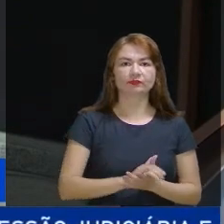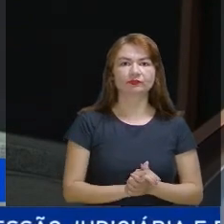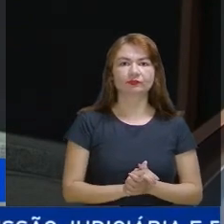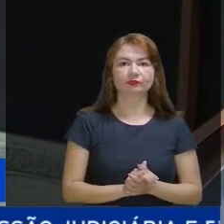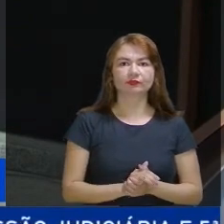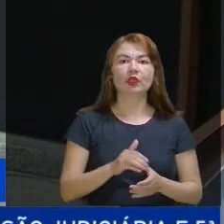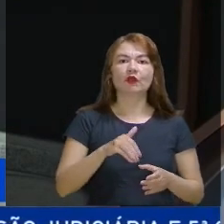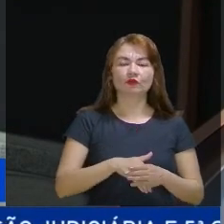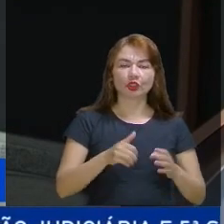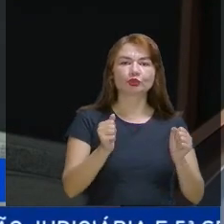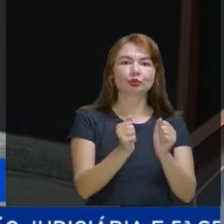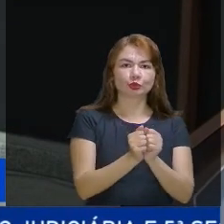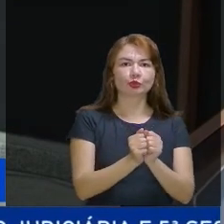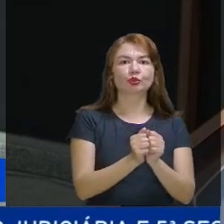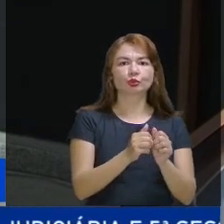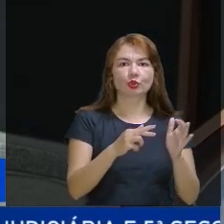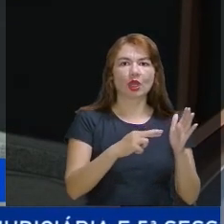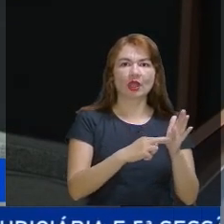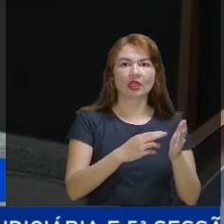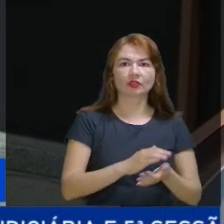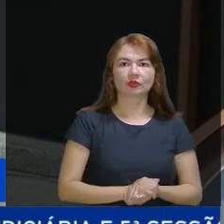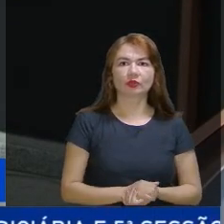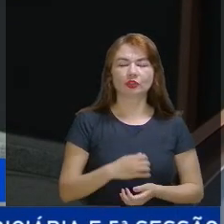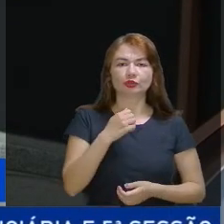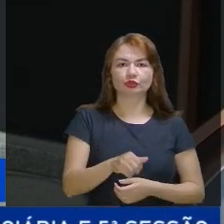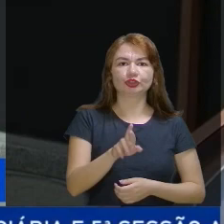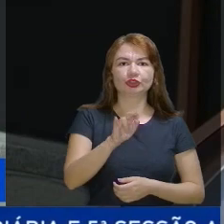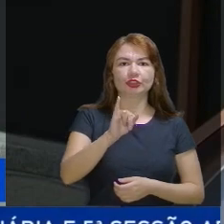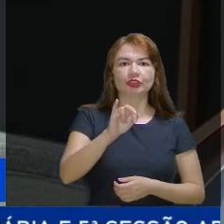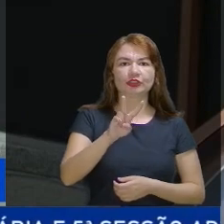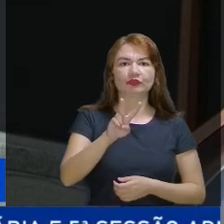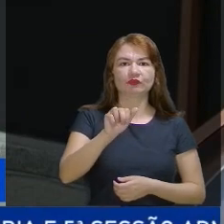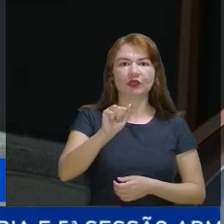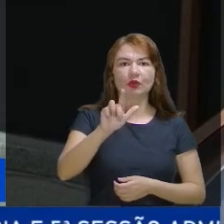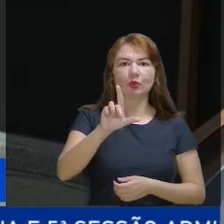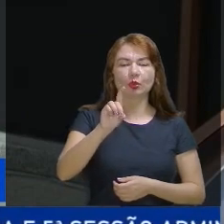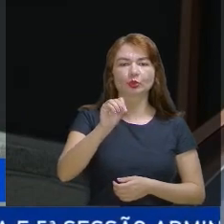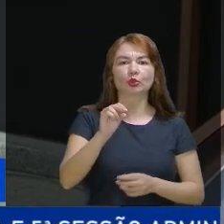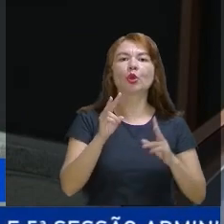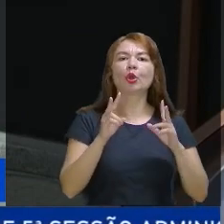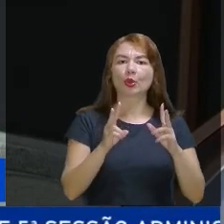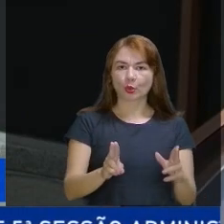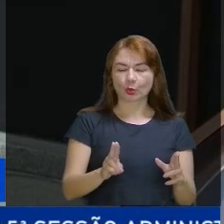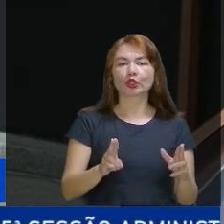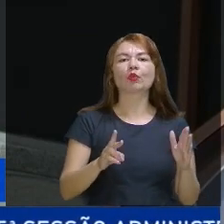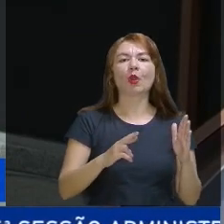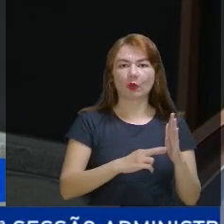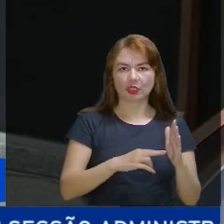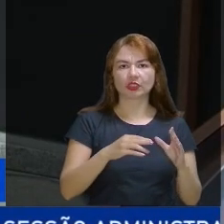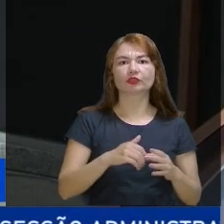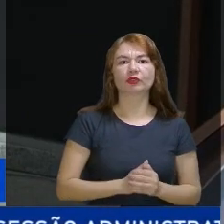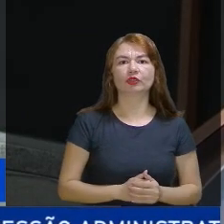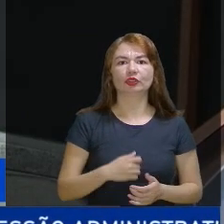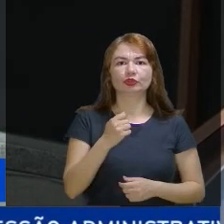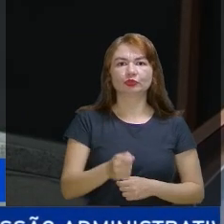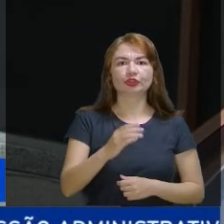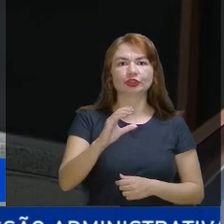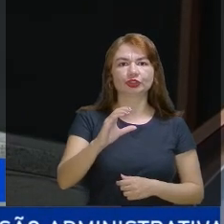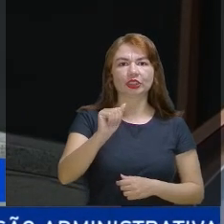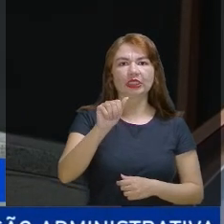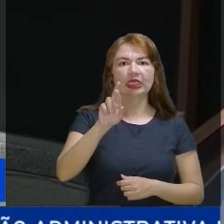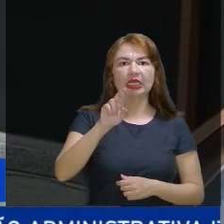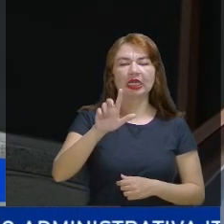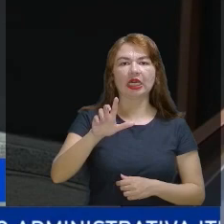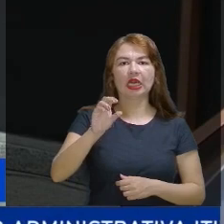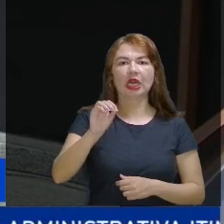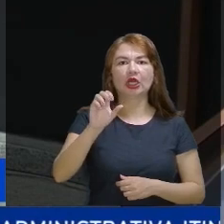Acompanho também, presidente. Juiz Rivaldo Valente. Também acompanho, senhor presidente. Juiz Carlos Torque.